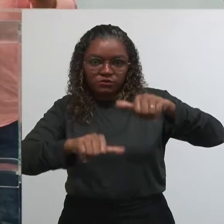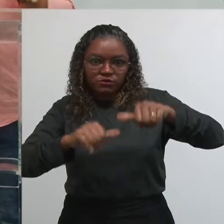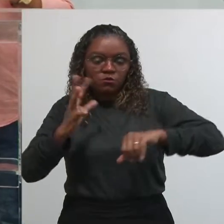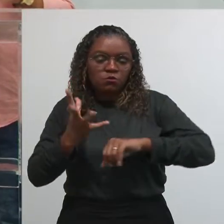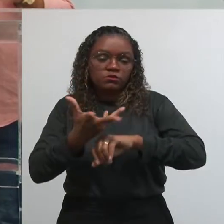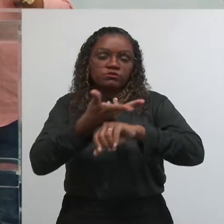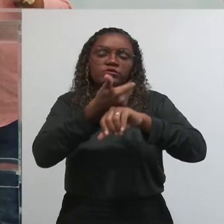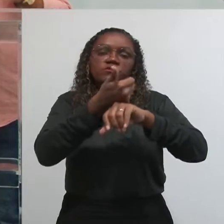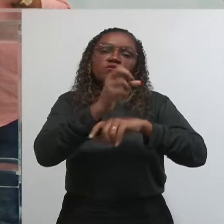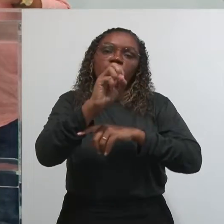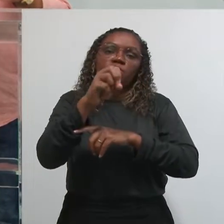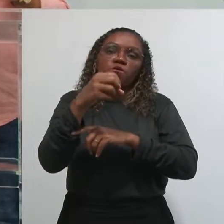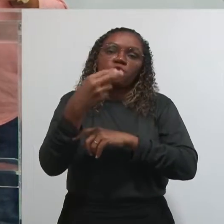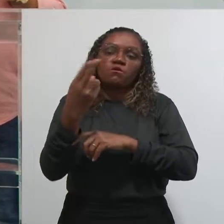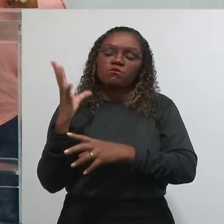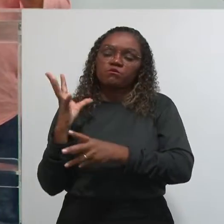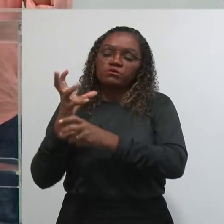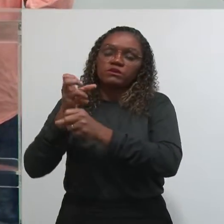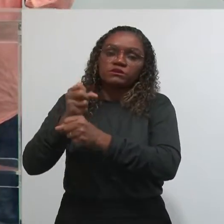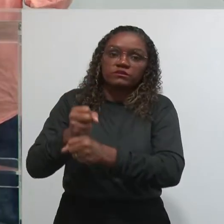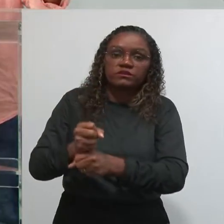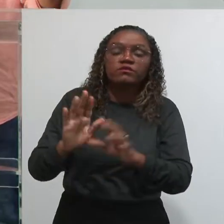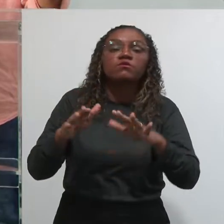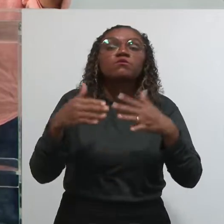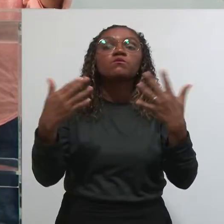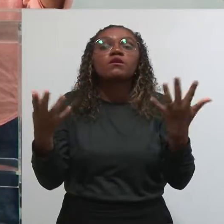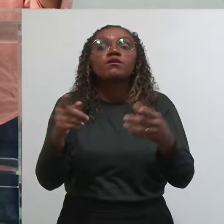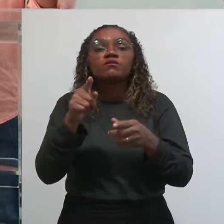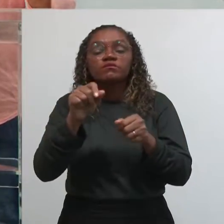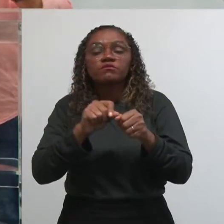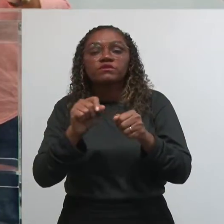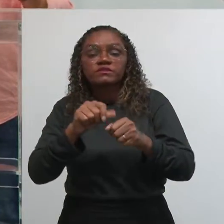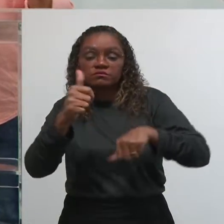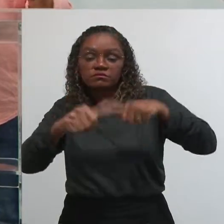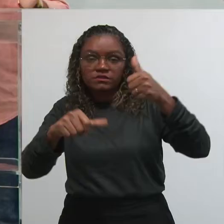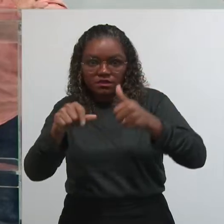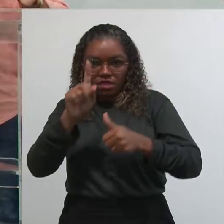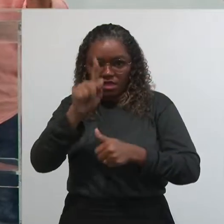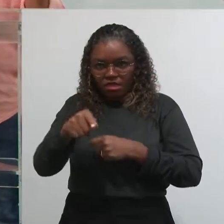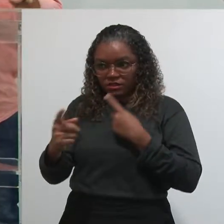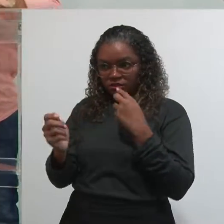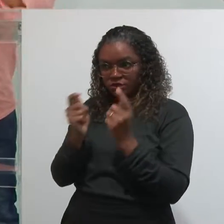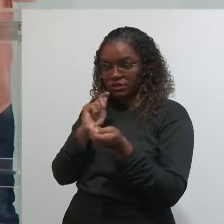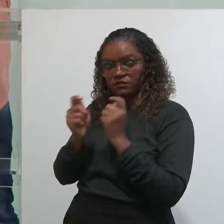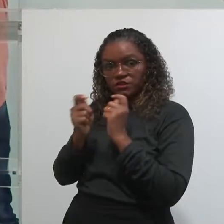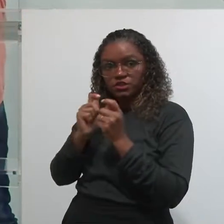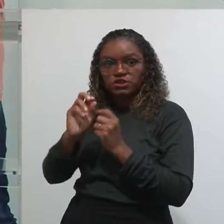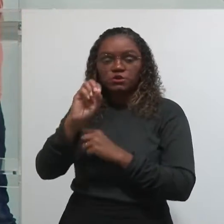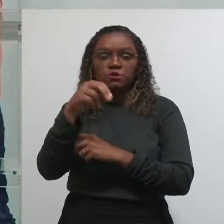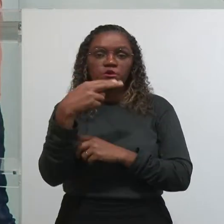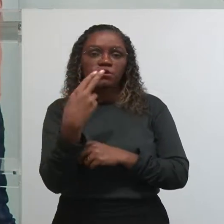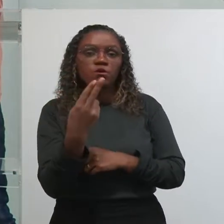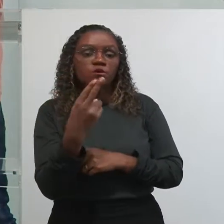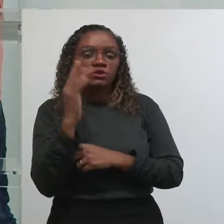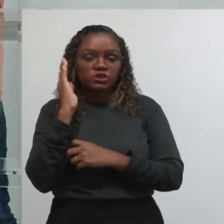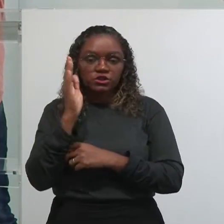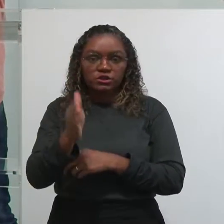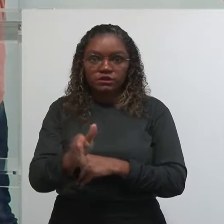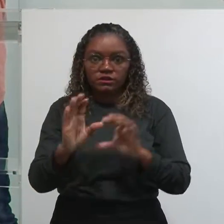Você vai fazer essa avaliação por meio de indicadores, de entrevistas, né? Você vai checar diretamente com a